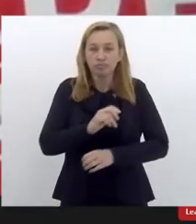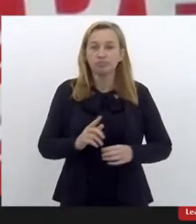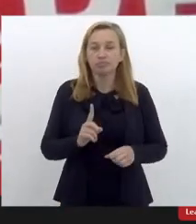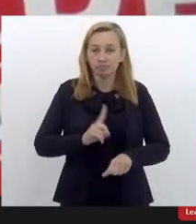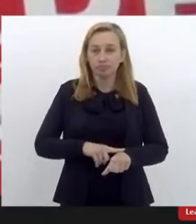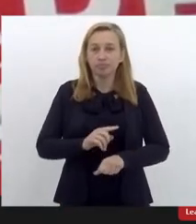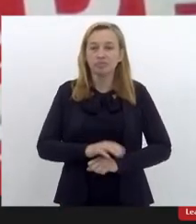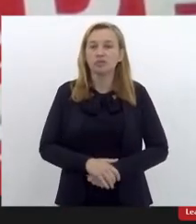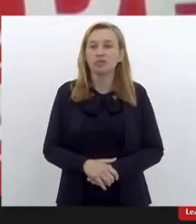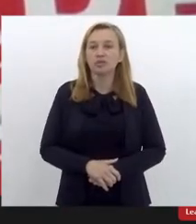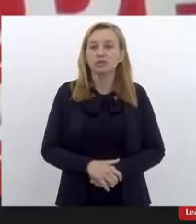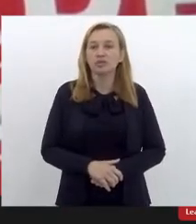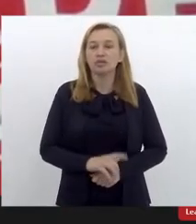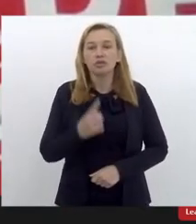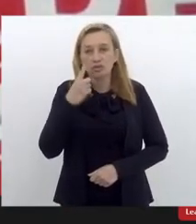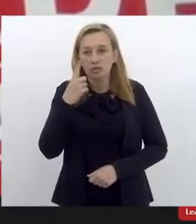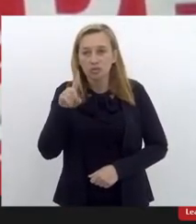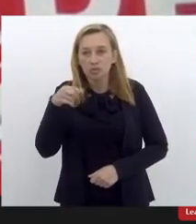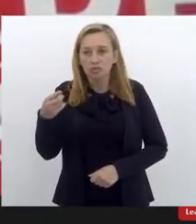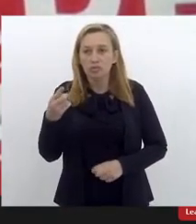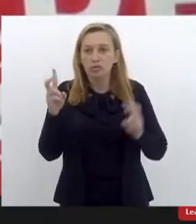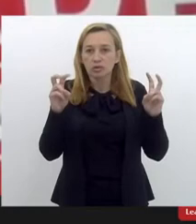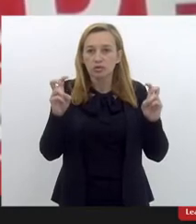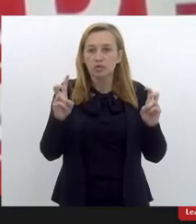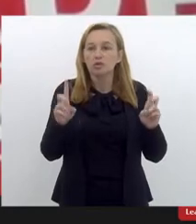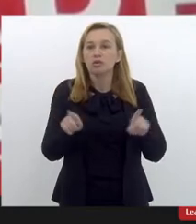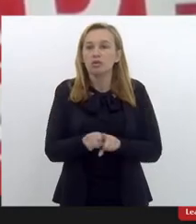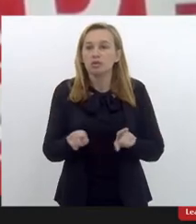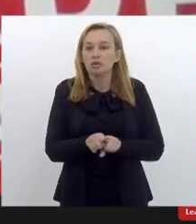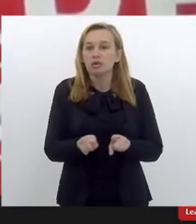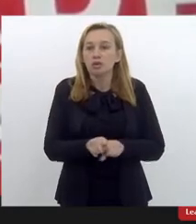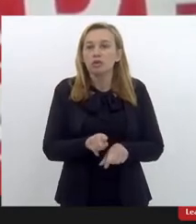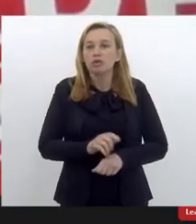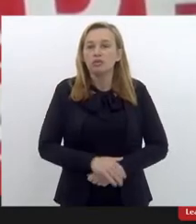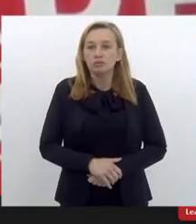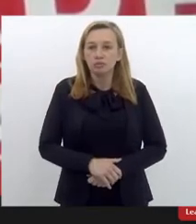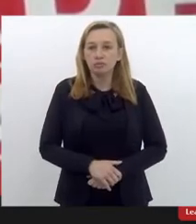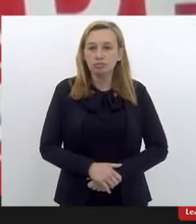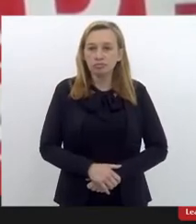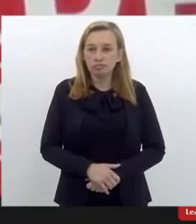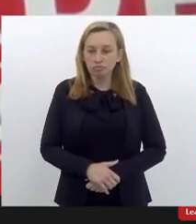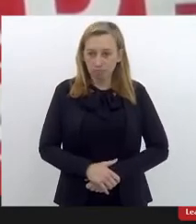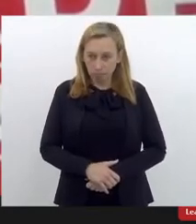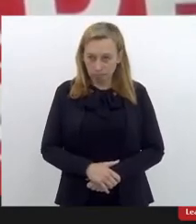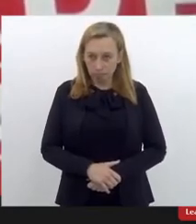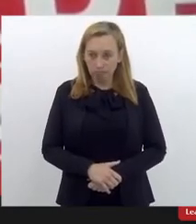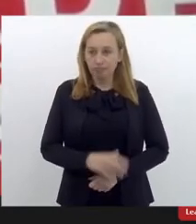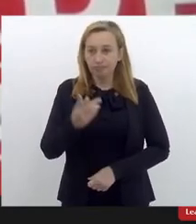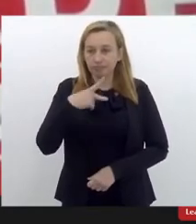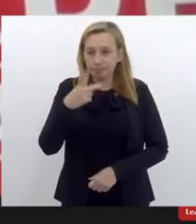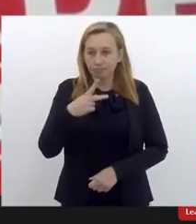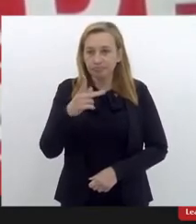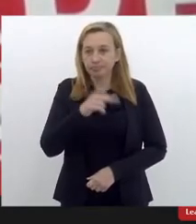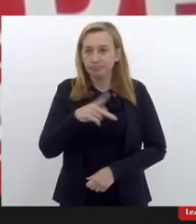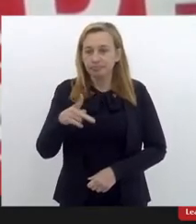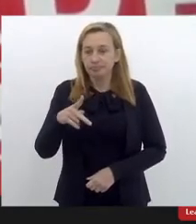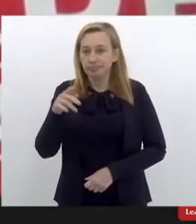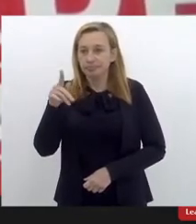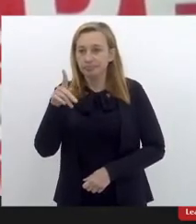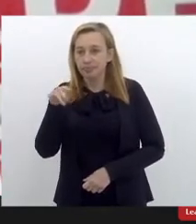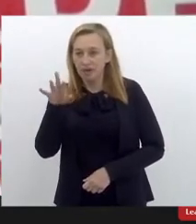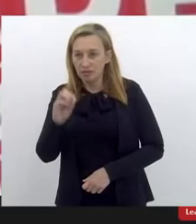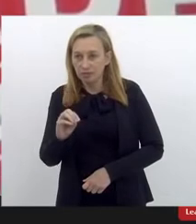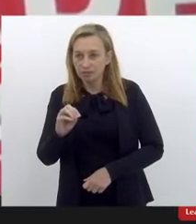Bom, deixa eu ver mais alguma questão. Ah, outra questão que eu considero relevante, agora com a fala do professor Carrilho, em